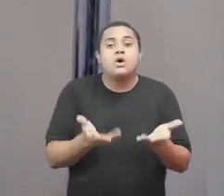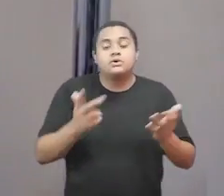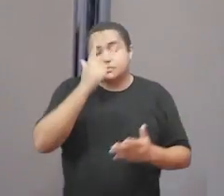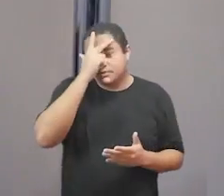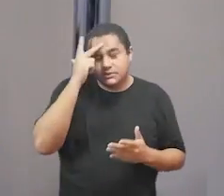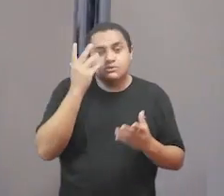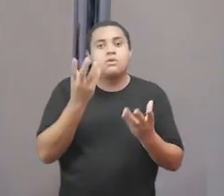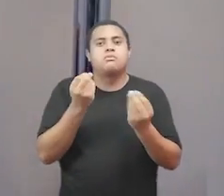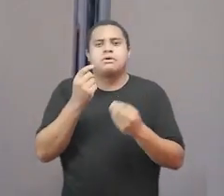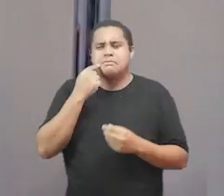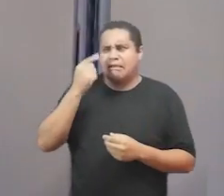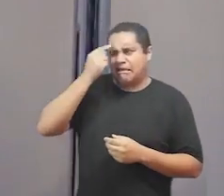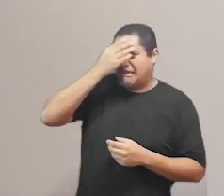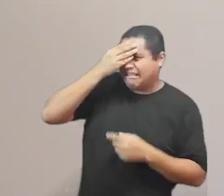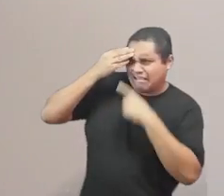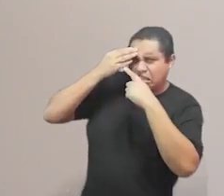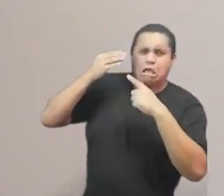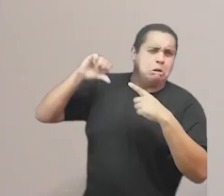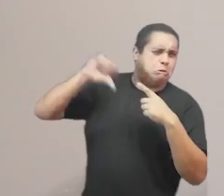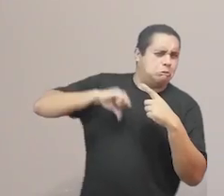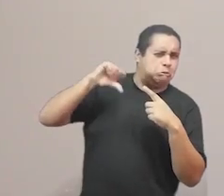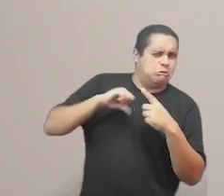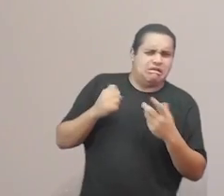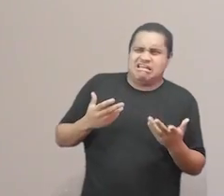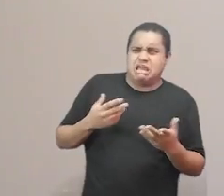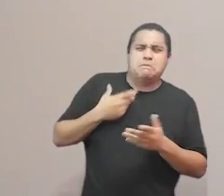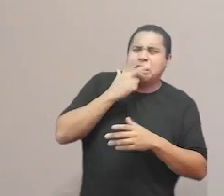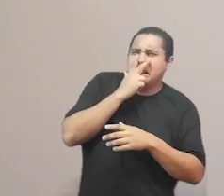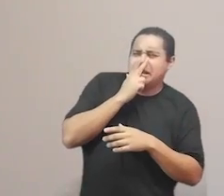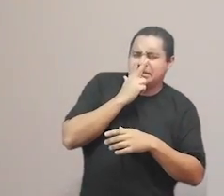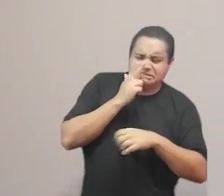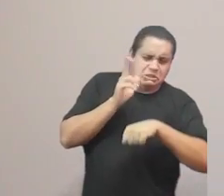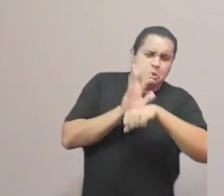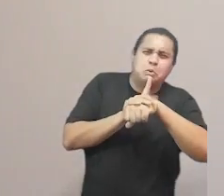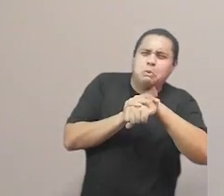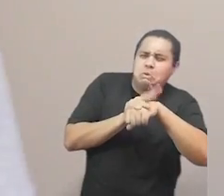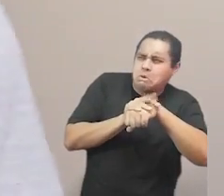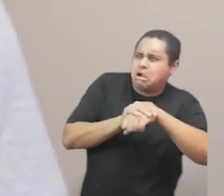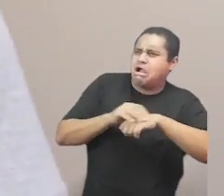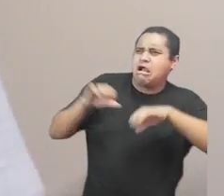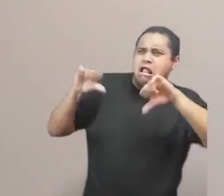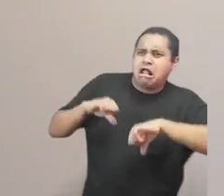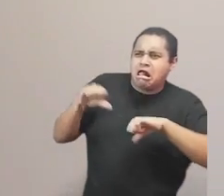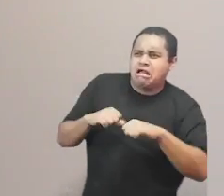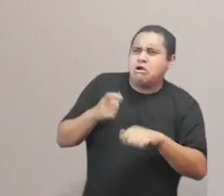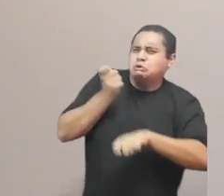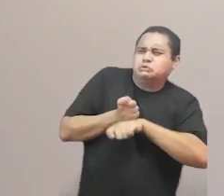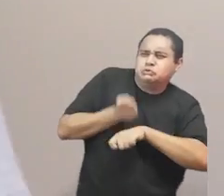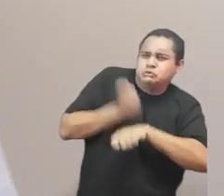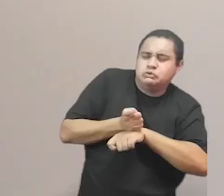interessante. Esquecer sofre um preconceito. Porque esquecer é sempre associado a coisa ruim, a doença, a Alzheimer,